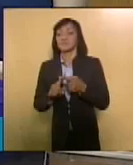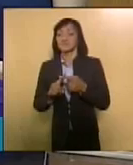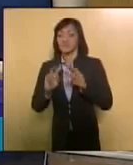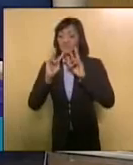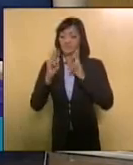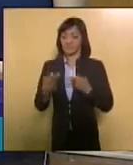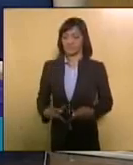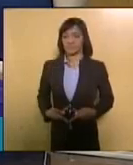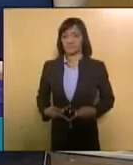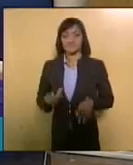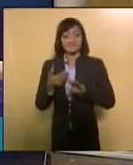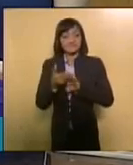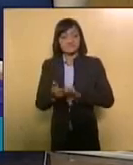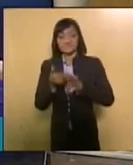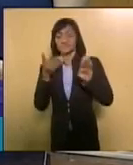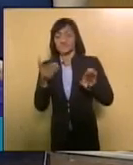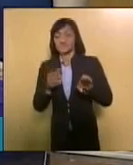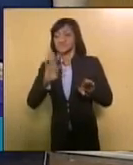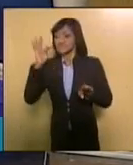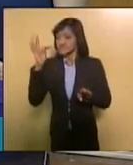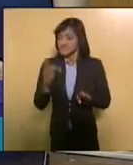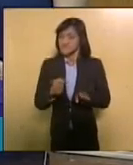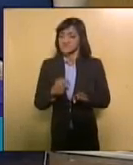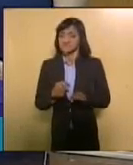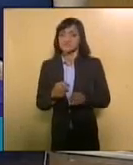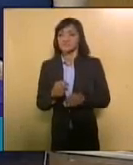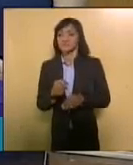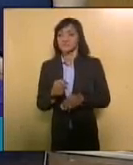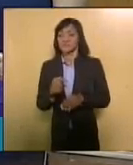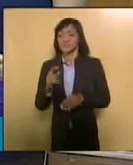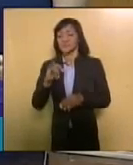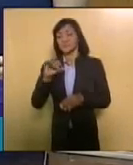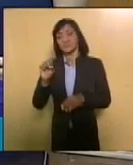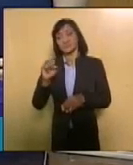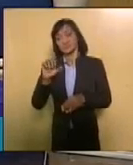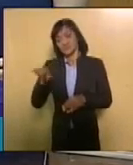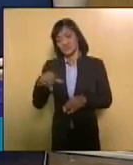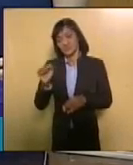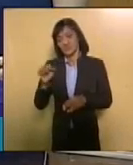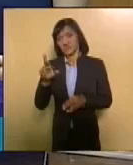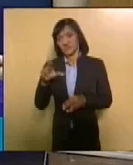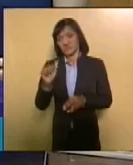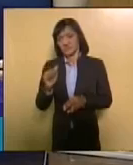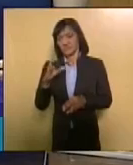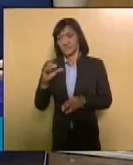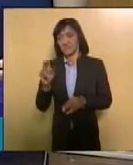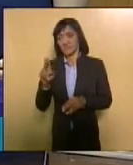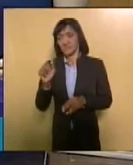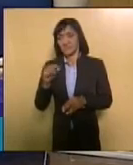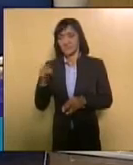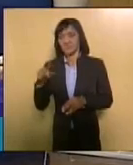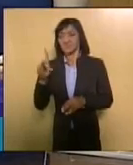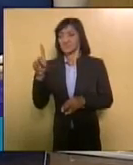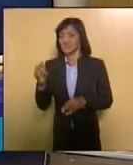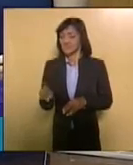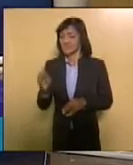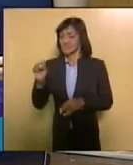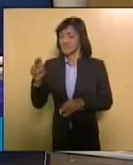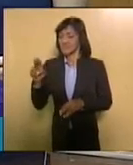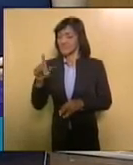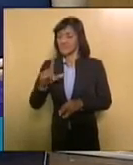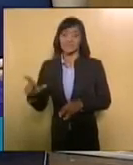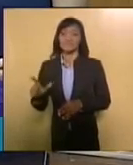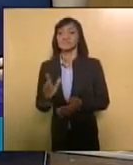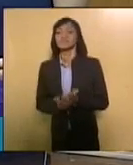humano todos os indicadores de Jaraguá do Sul eles trazem distâncias assim absis para os